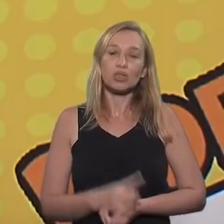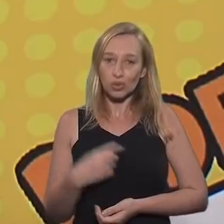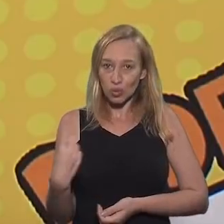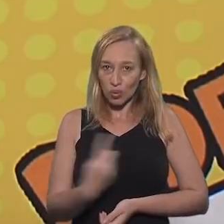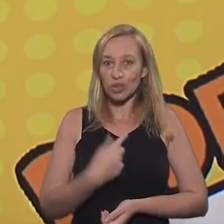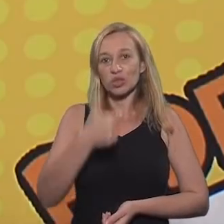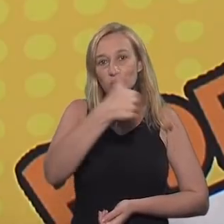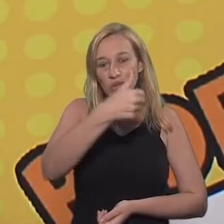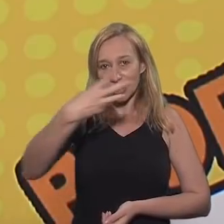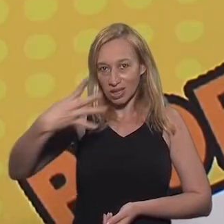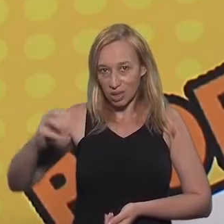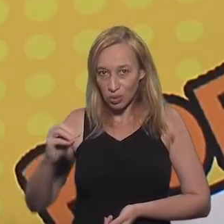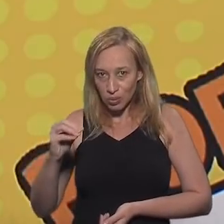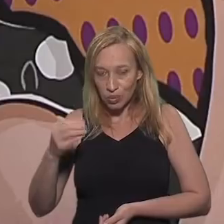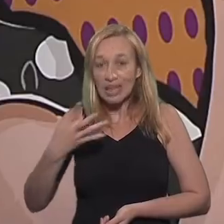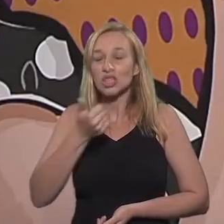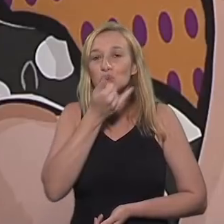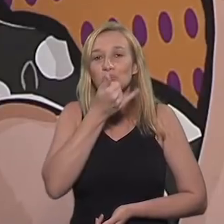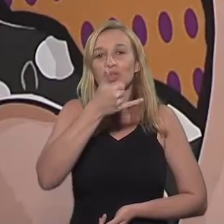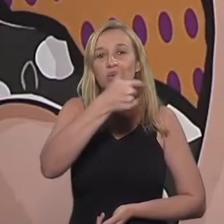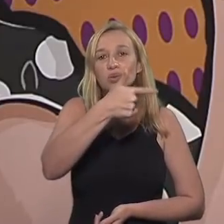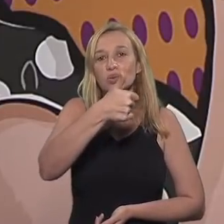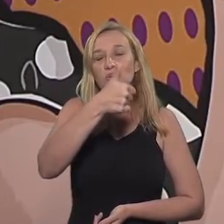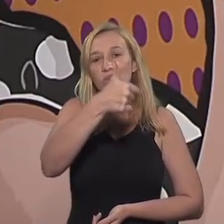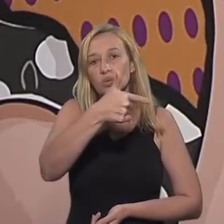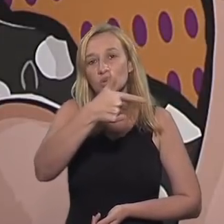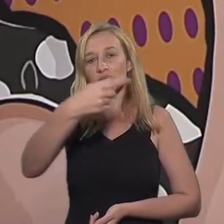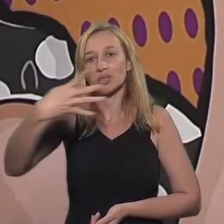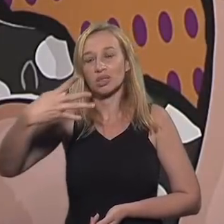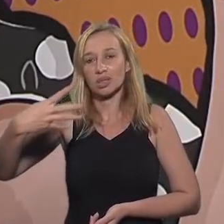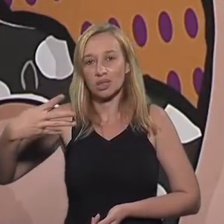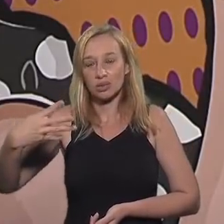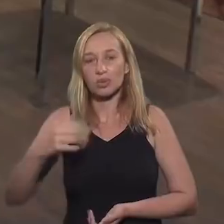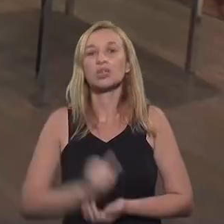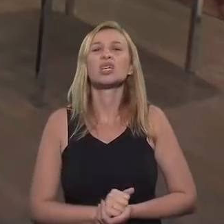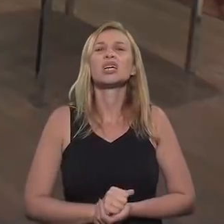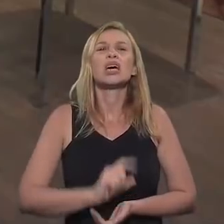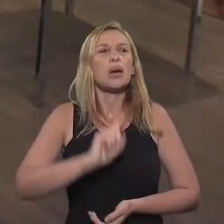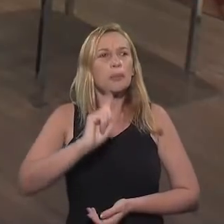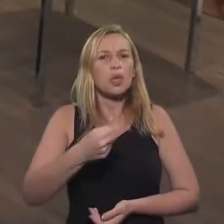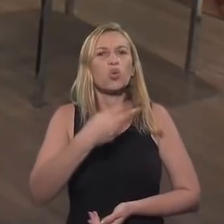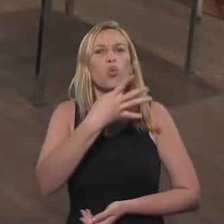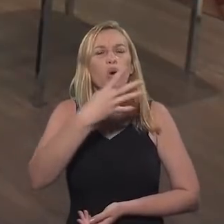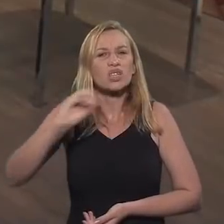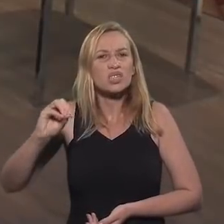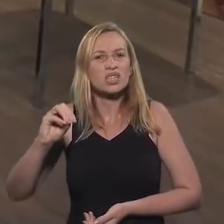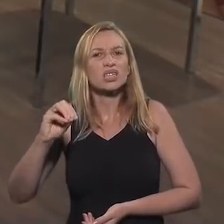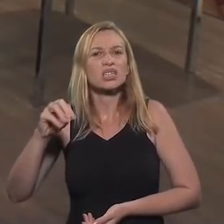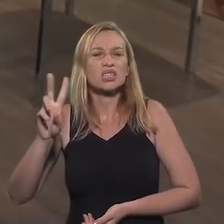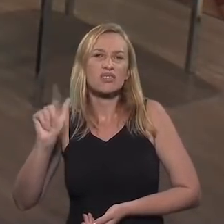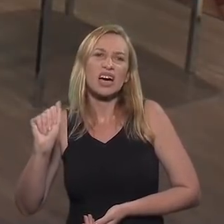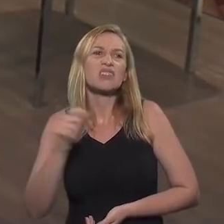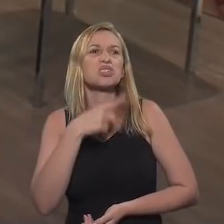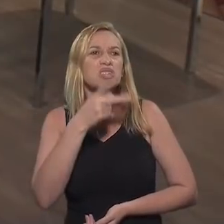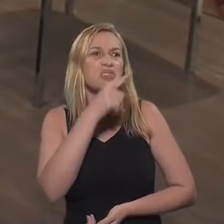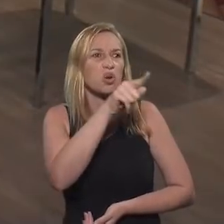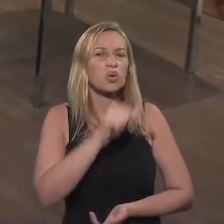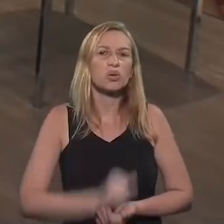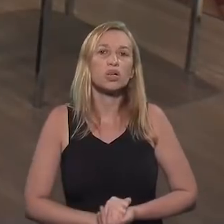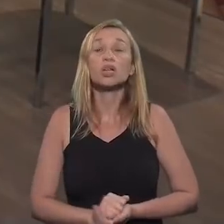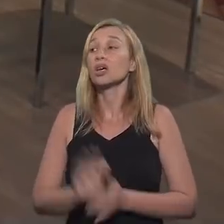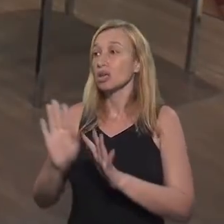dessas 300? Somos nós, 214. 214. Excedentes. Você tinha comentado que tinha mais ou menos 1.400